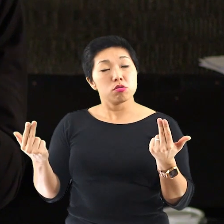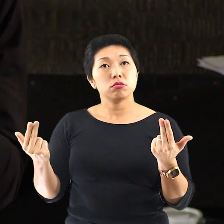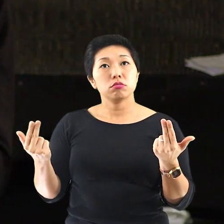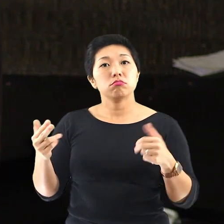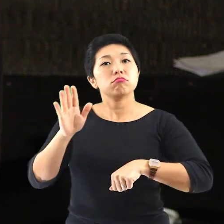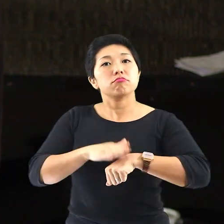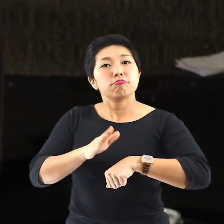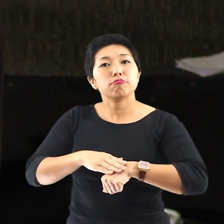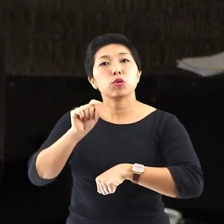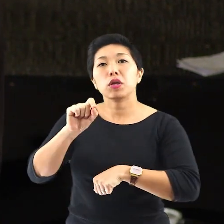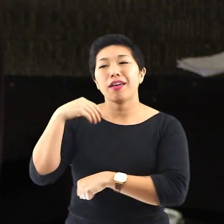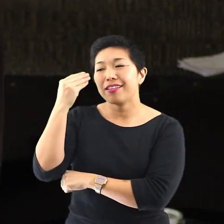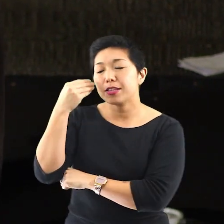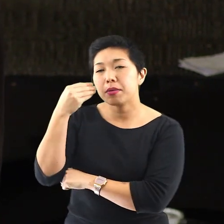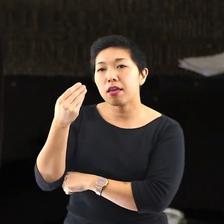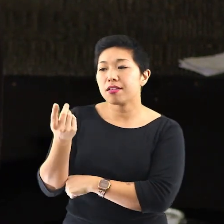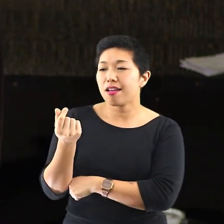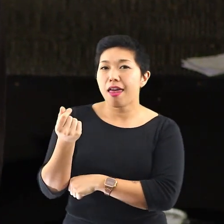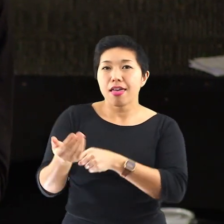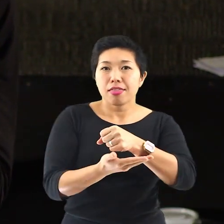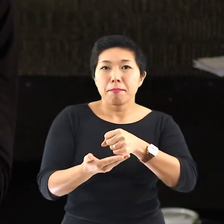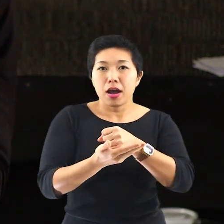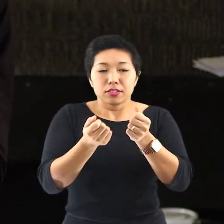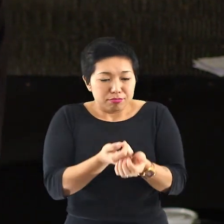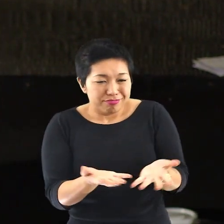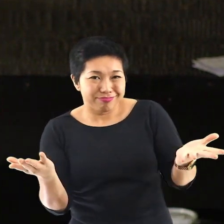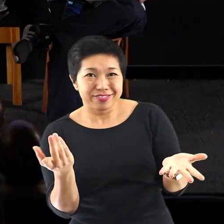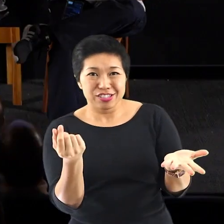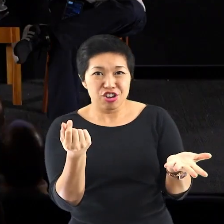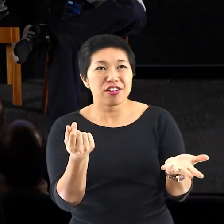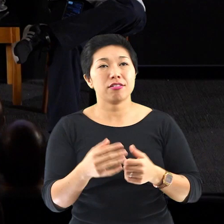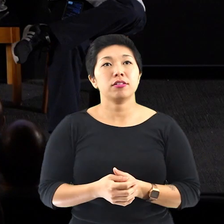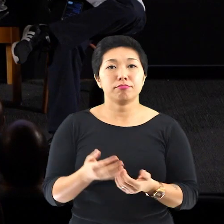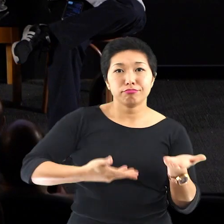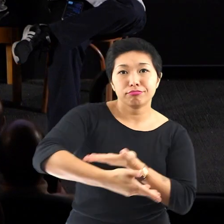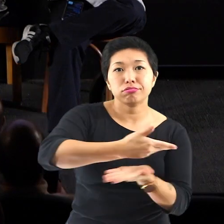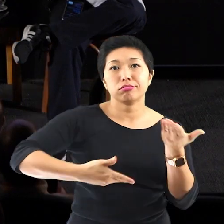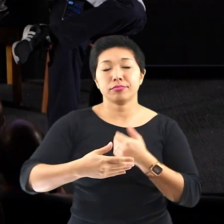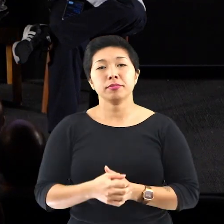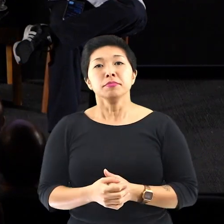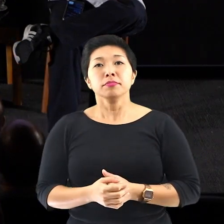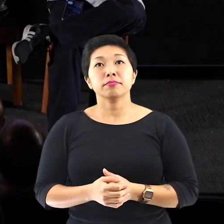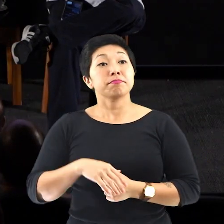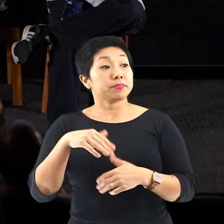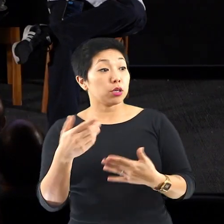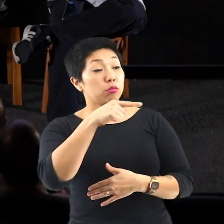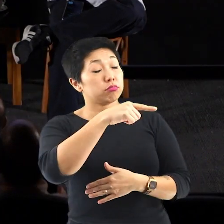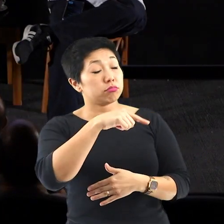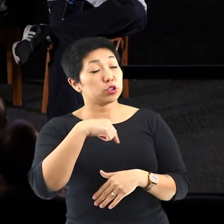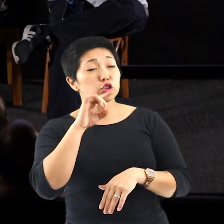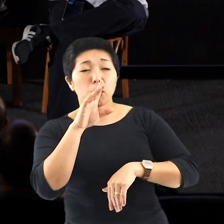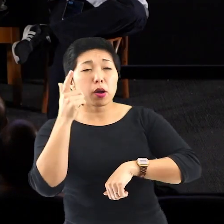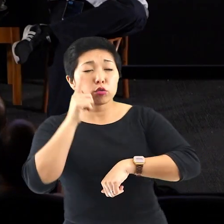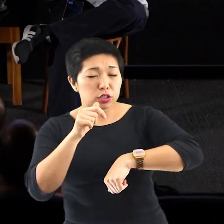fazendo experiências de renda básica, não é? Então, Suplicy, para a gente cumprir com o tempo, se puder